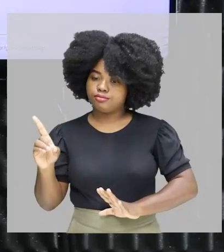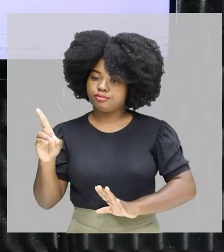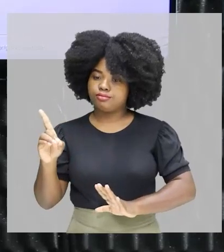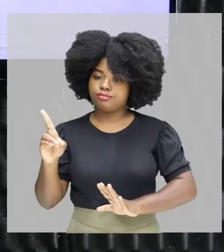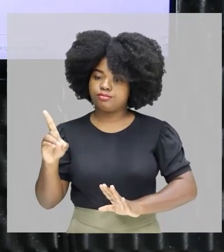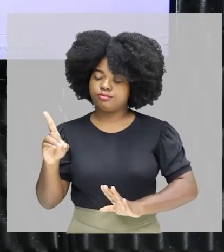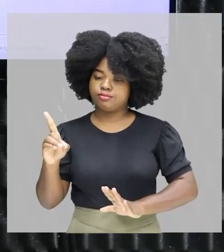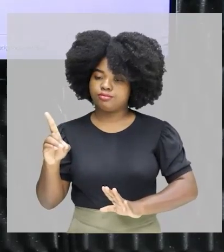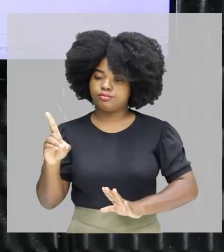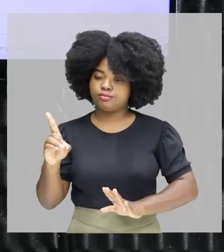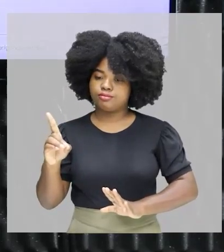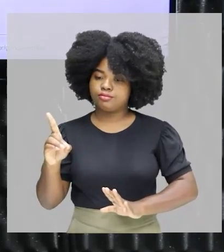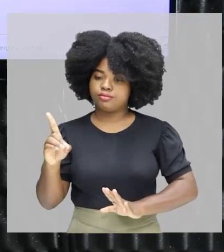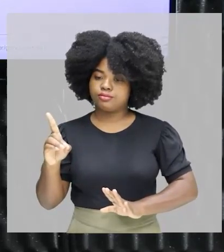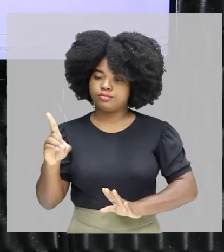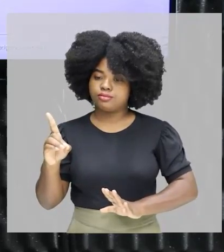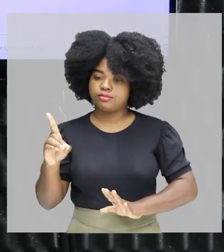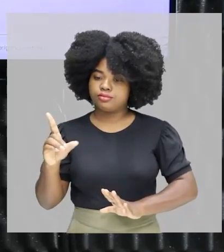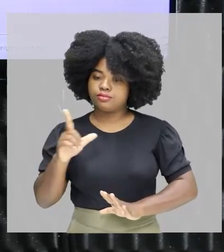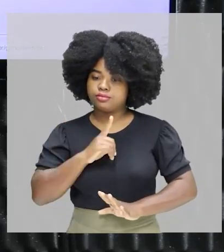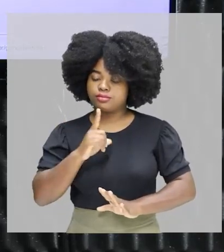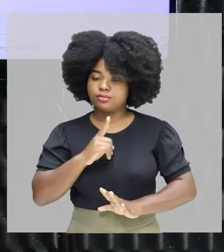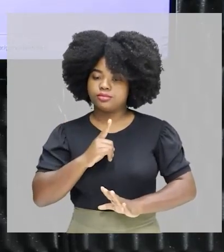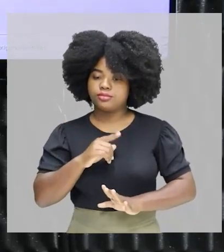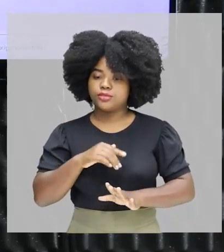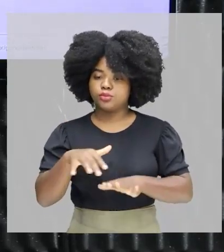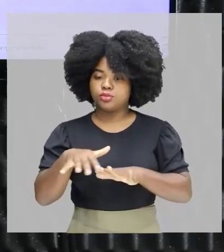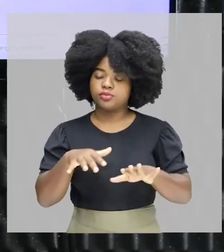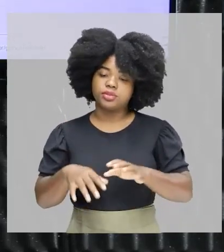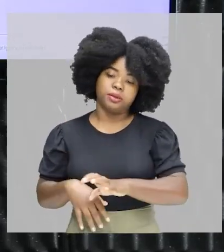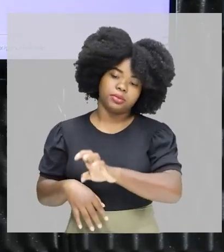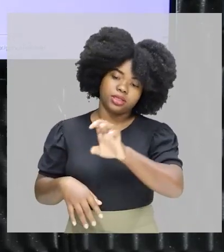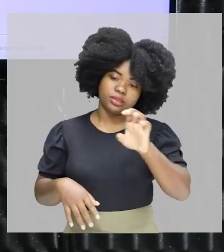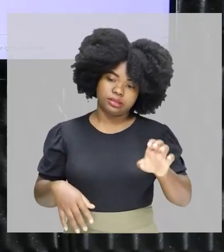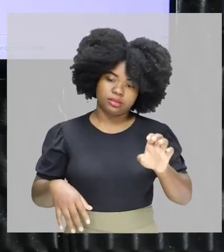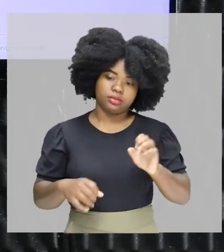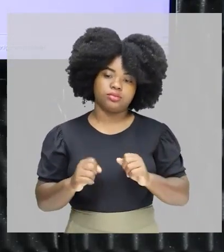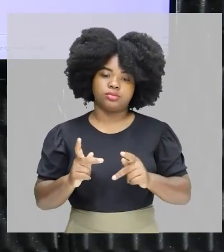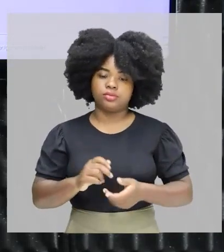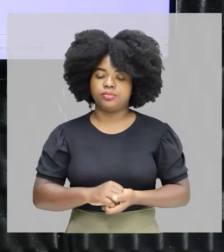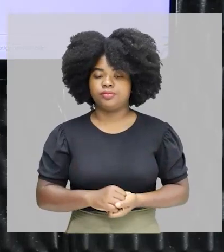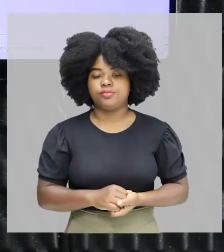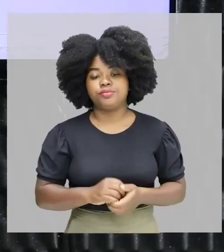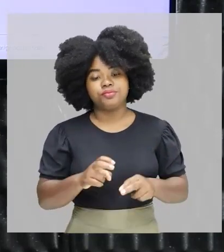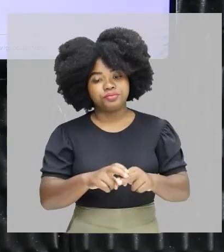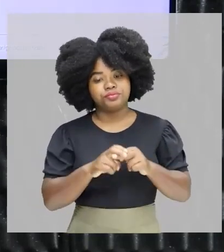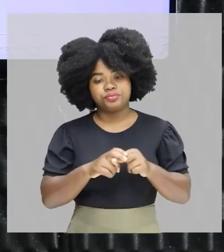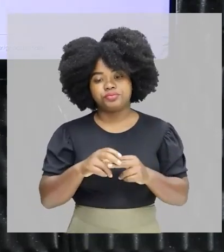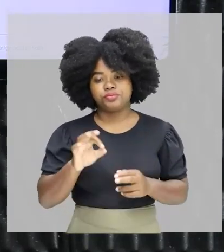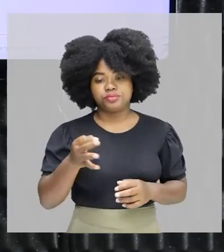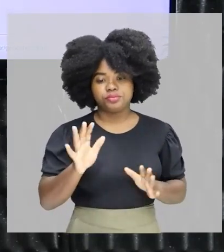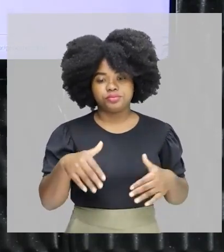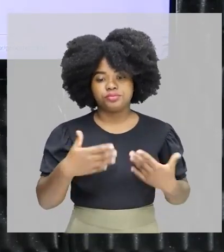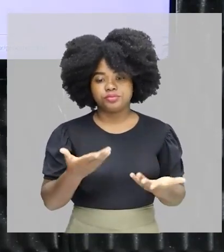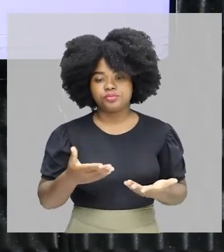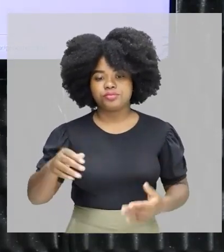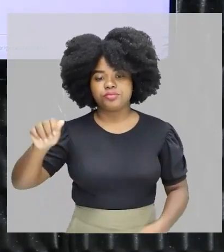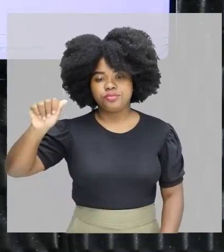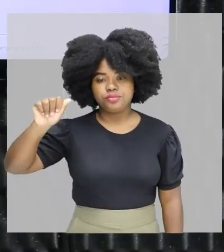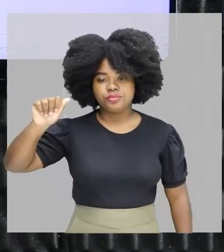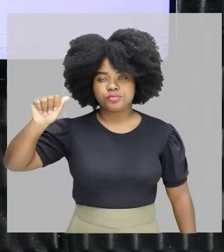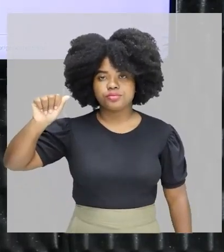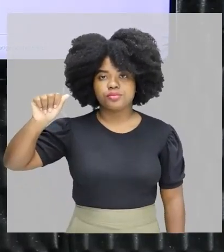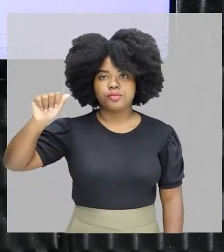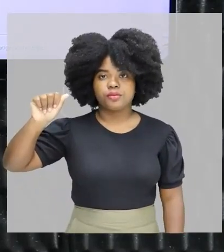ter um deslocamento para a esquerda, certo? Com isso, ó, olha só, alternativa